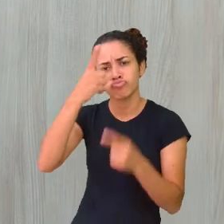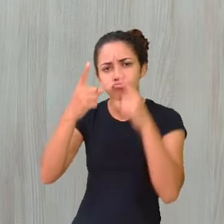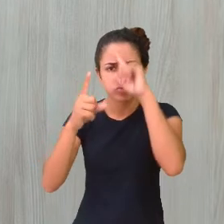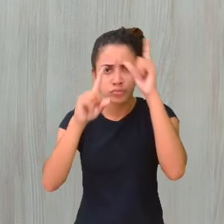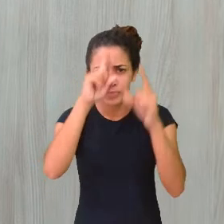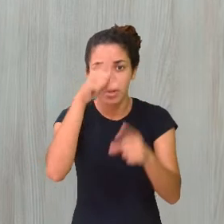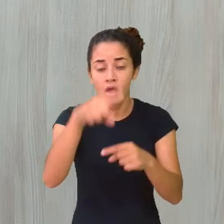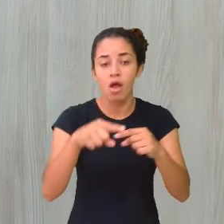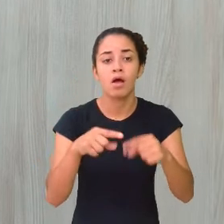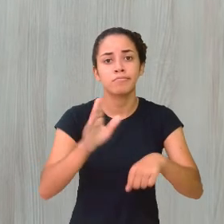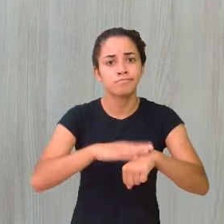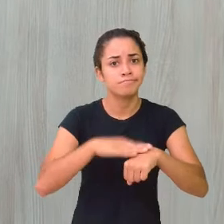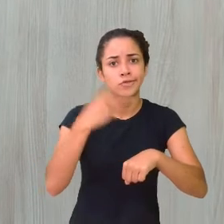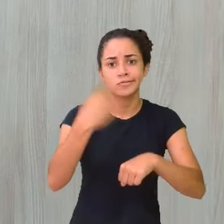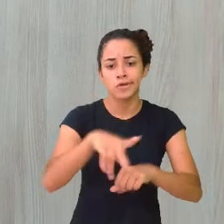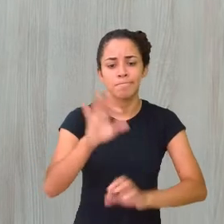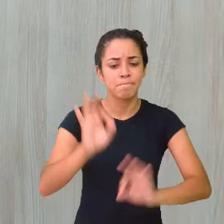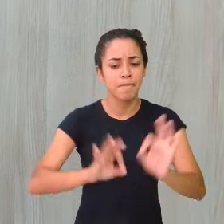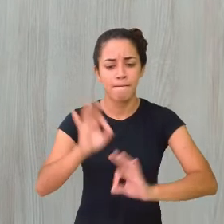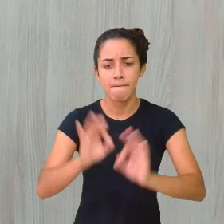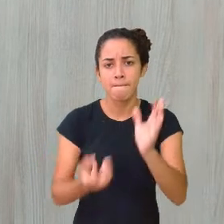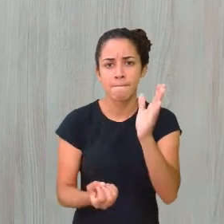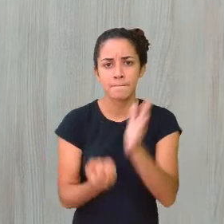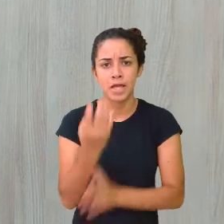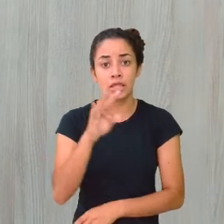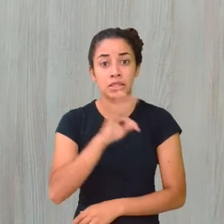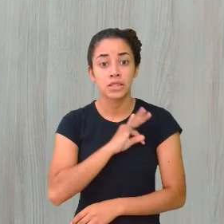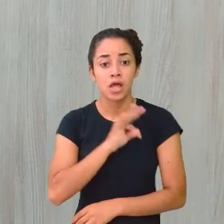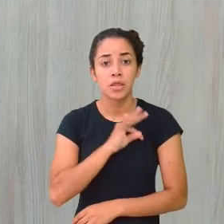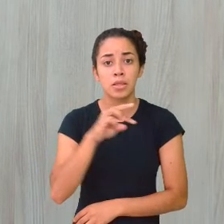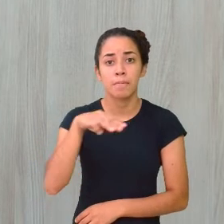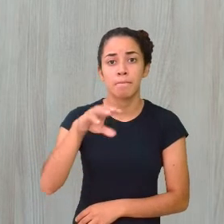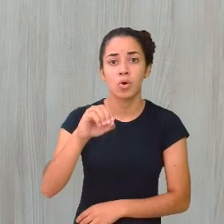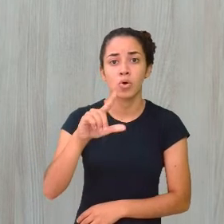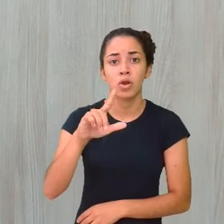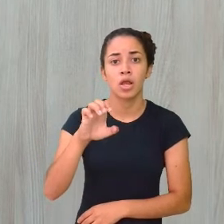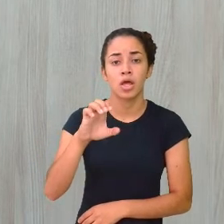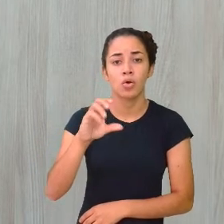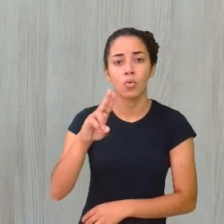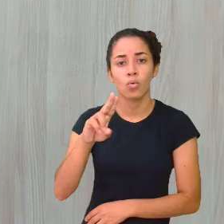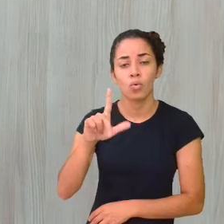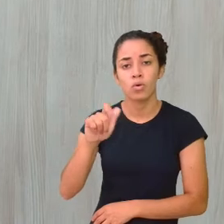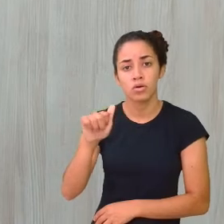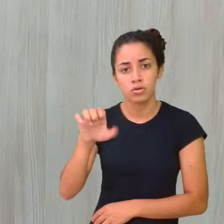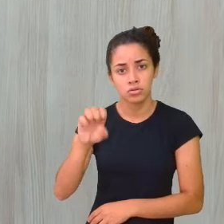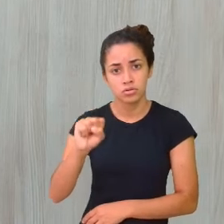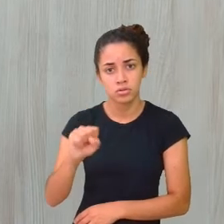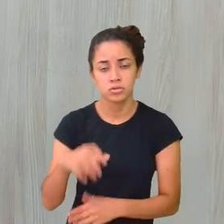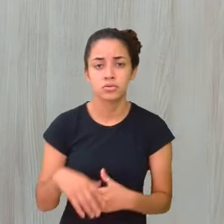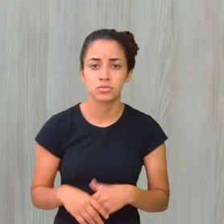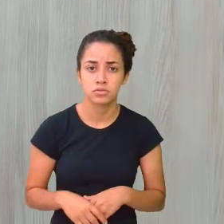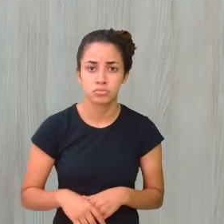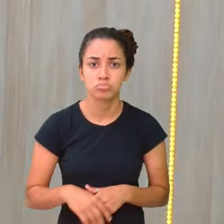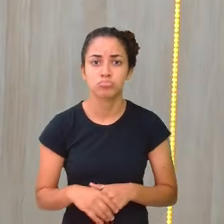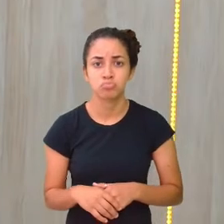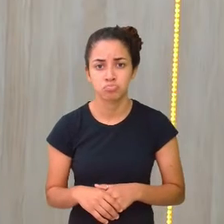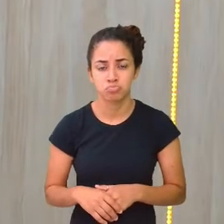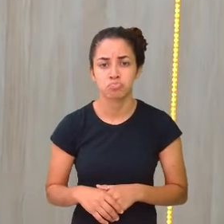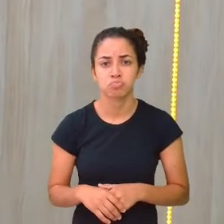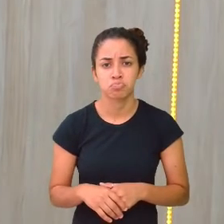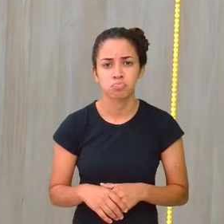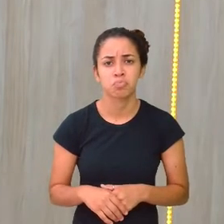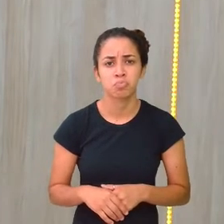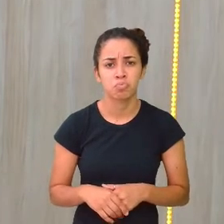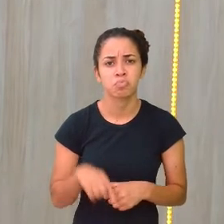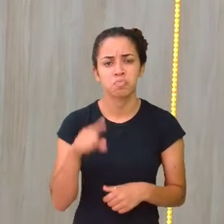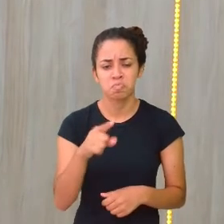Eles desenvolveram uma técnica com as moléculas. E isso é interessante, não é? Rapaz, está vendo só como uma coisa